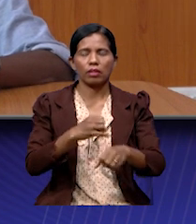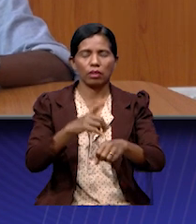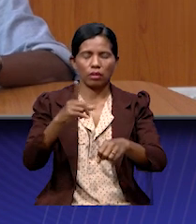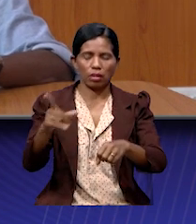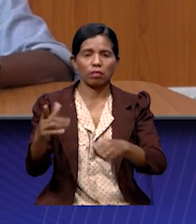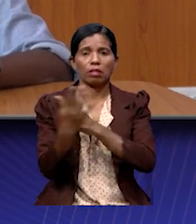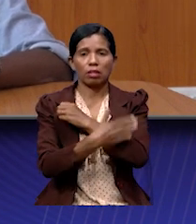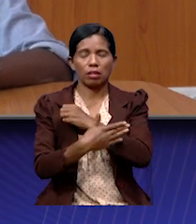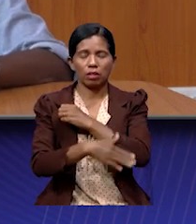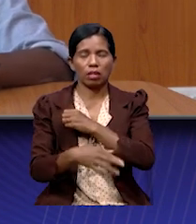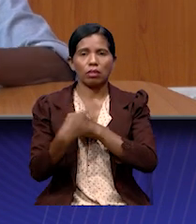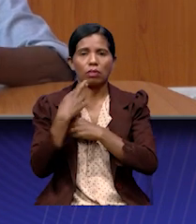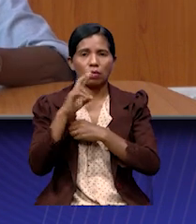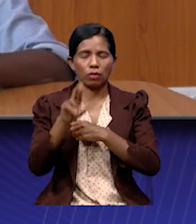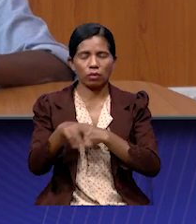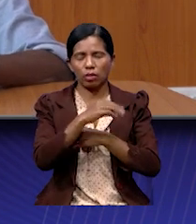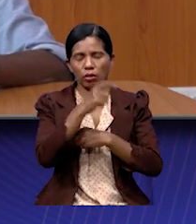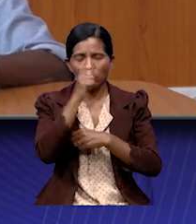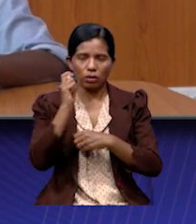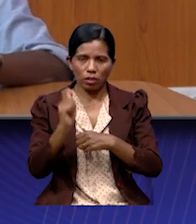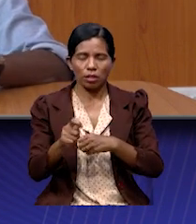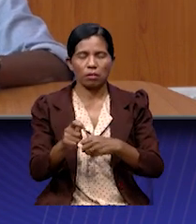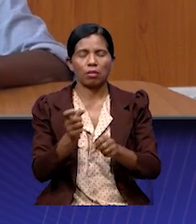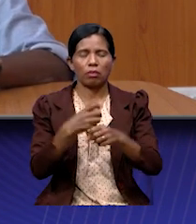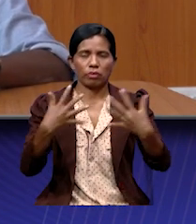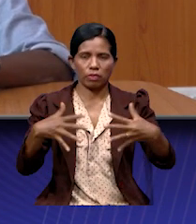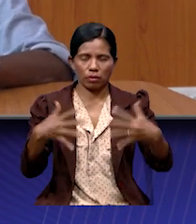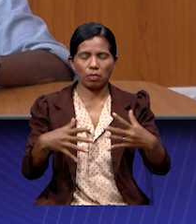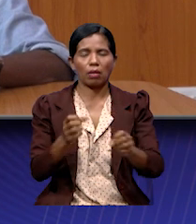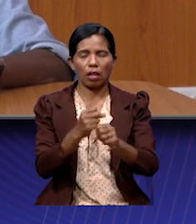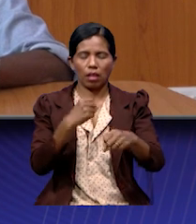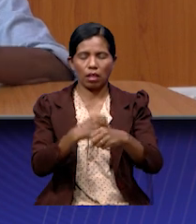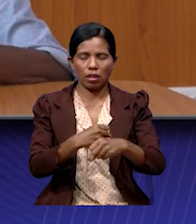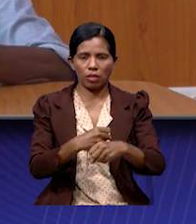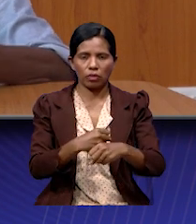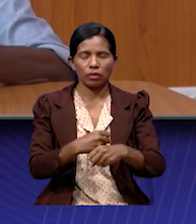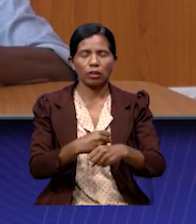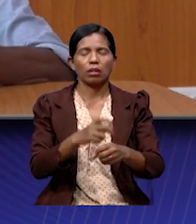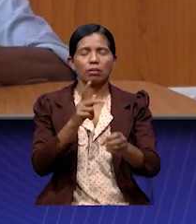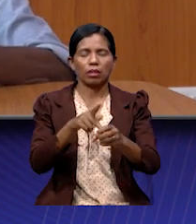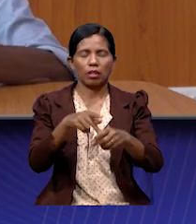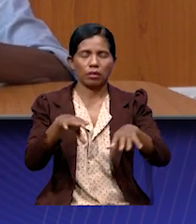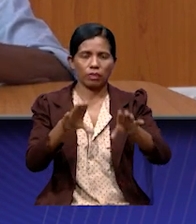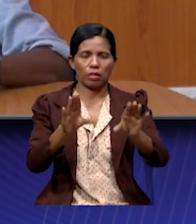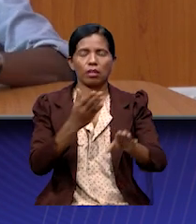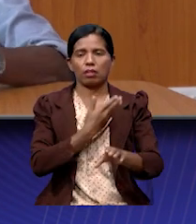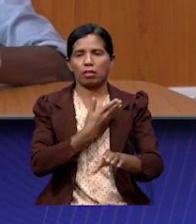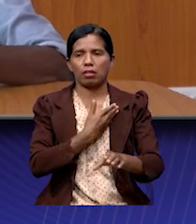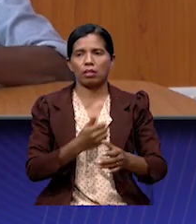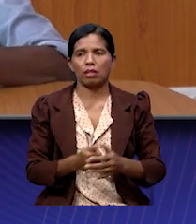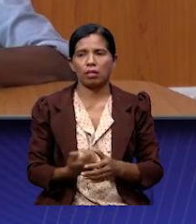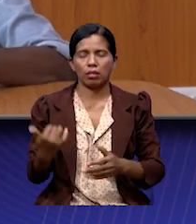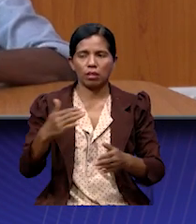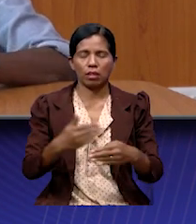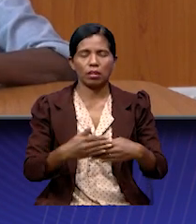ba invadir Ucrânia né mas preço né na série começa a sair mas caso tem mais o que será bem na série né ser suka